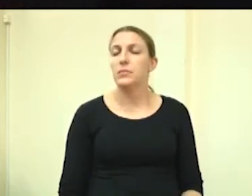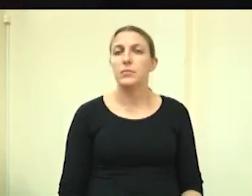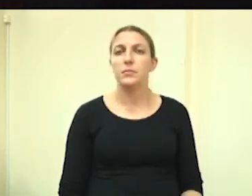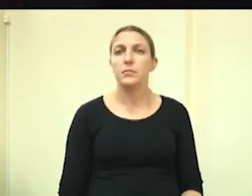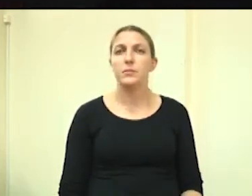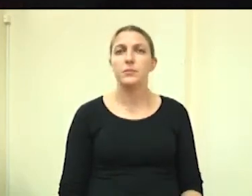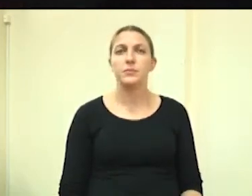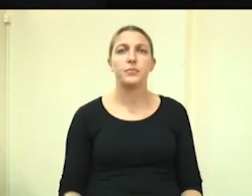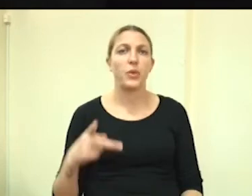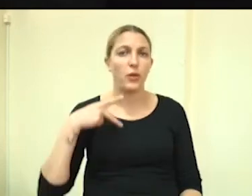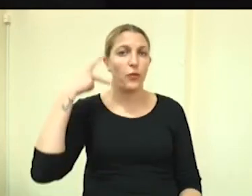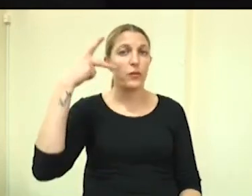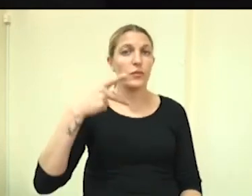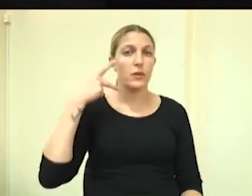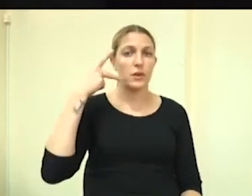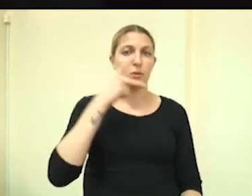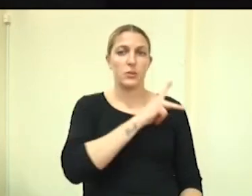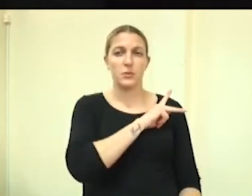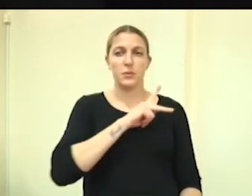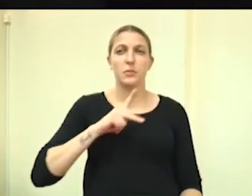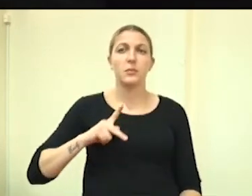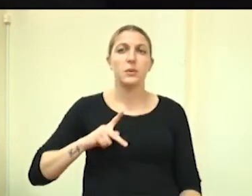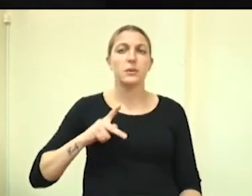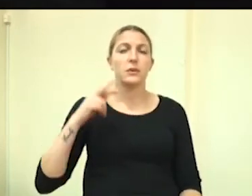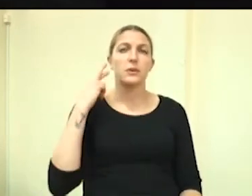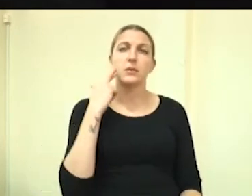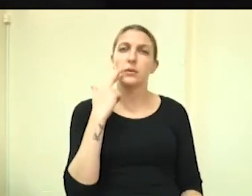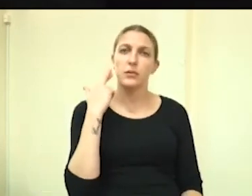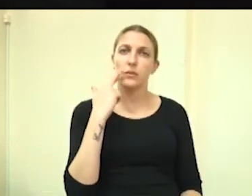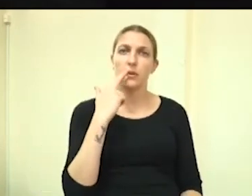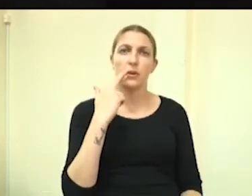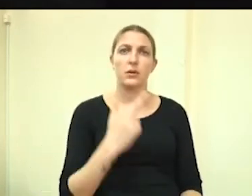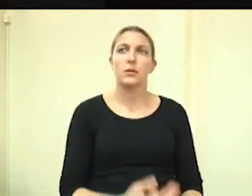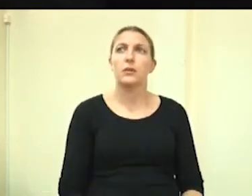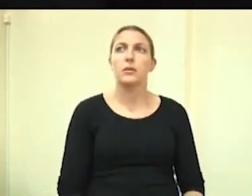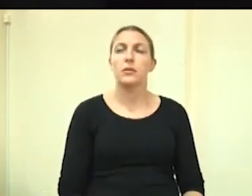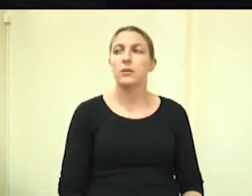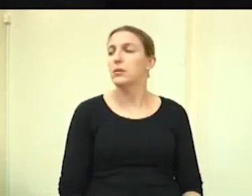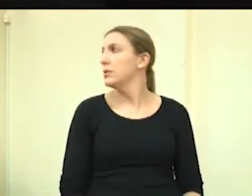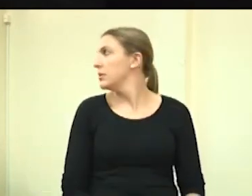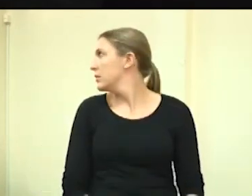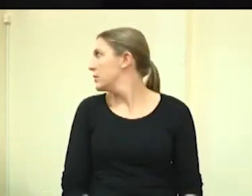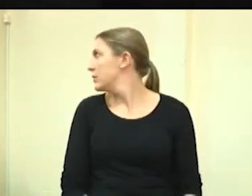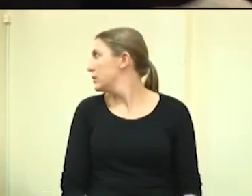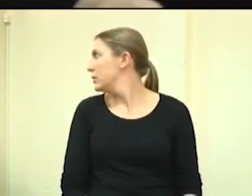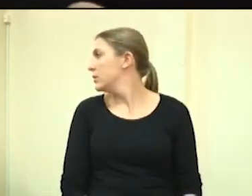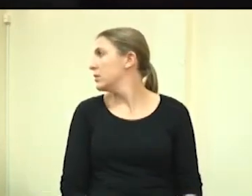Com a palavra o vereador e presidente dessa casa, Rafael Martins Ayub.